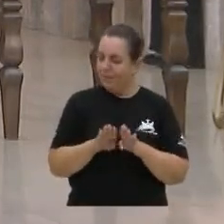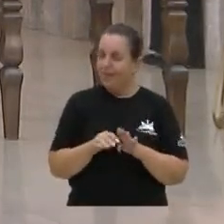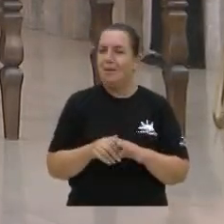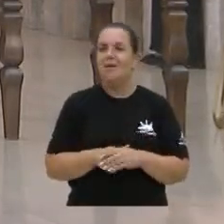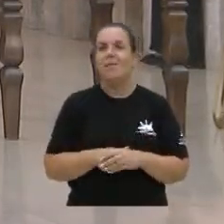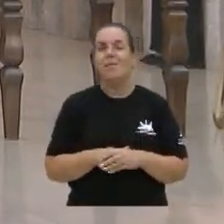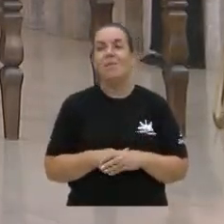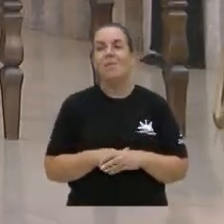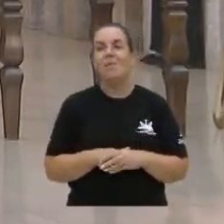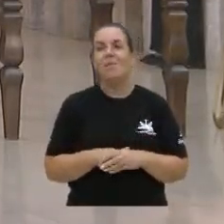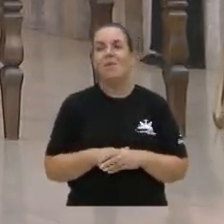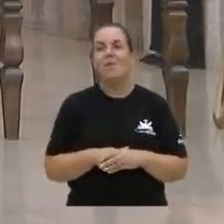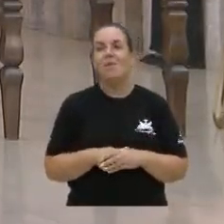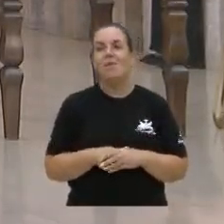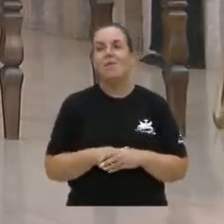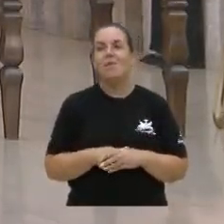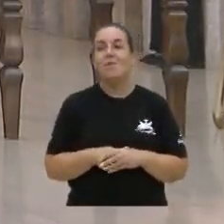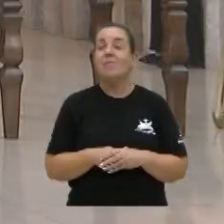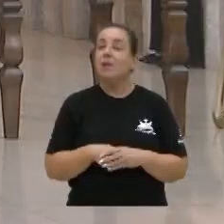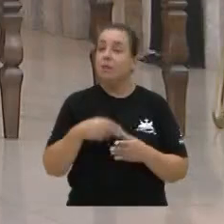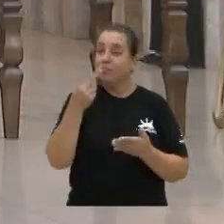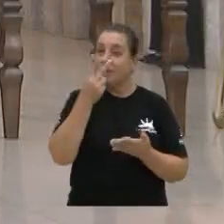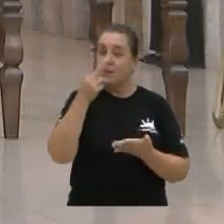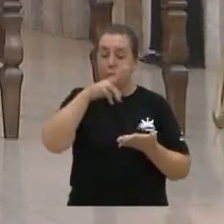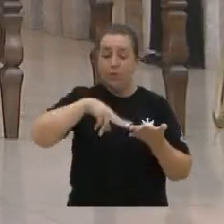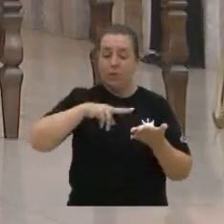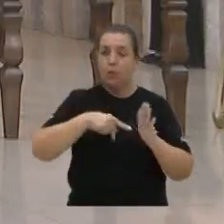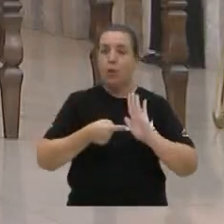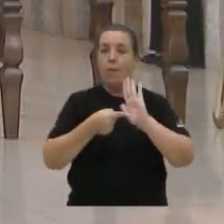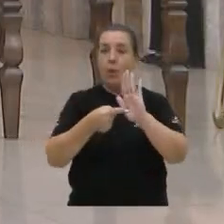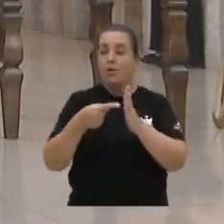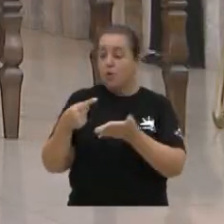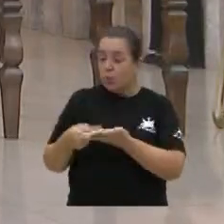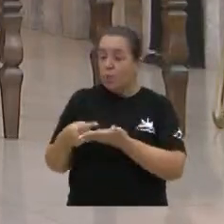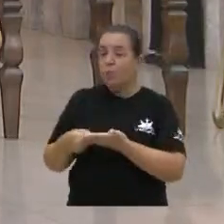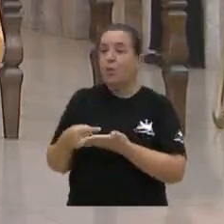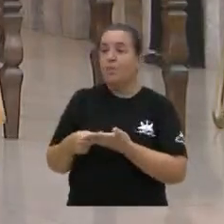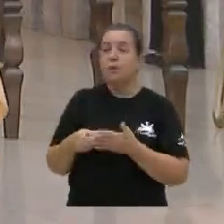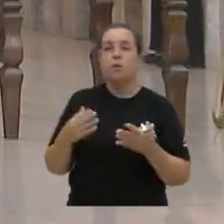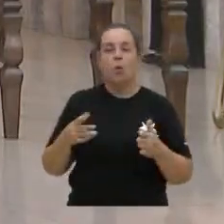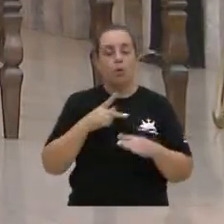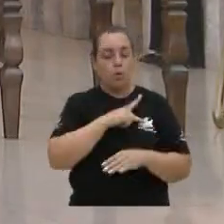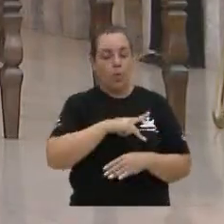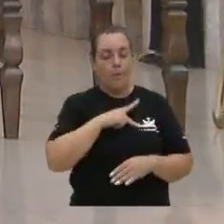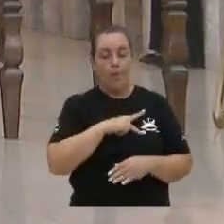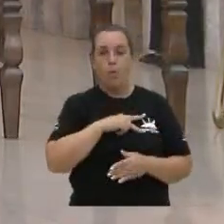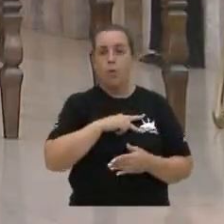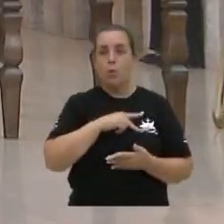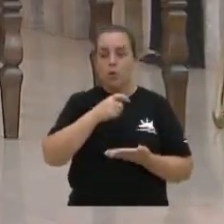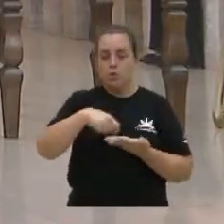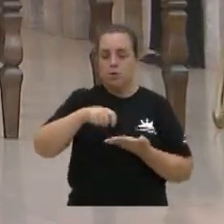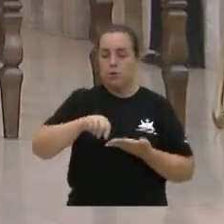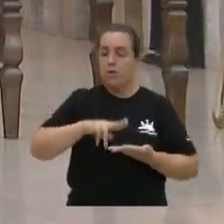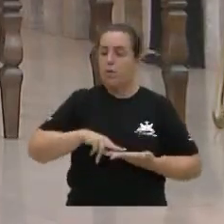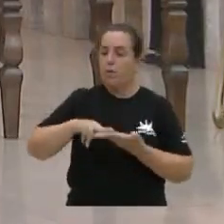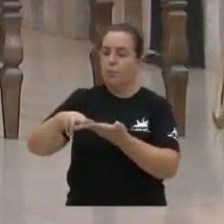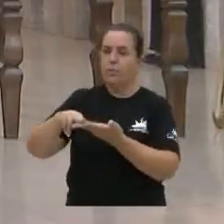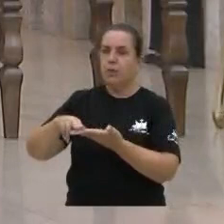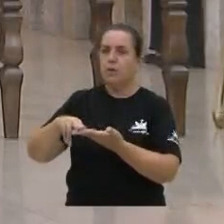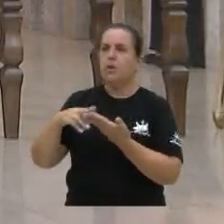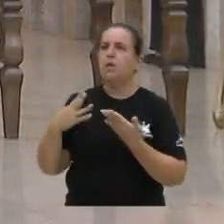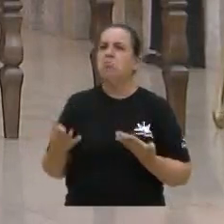E quem vai nos falar disso é a segunda leitura. Porque quando Paulo escreve aos Colossenses, e a segunda leitura que